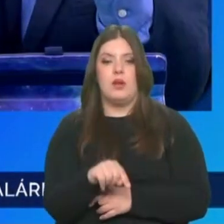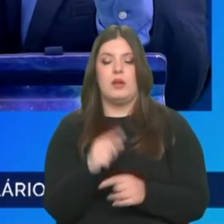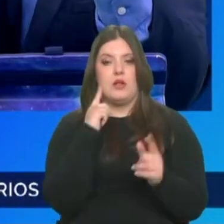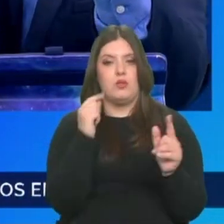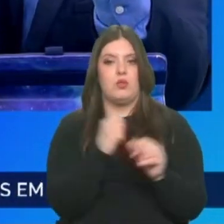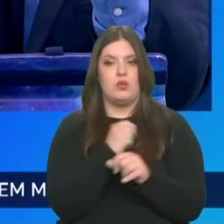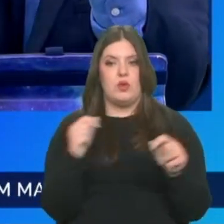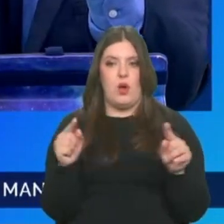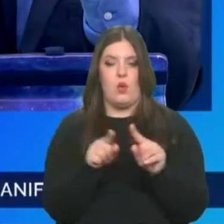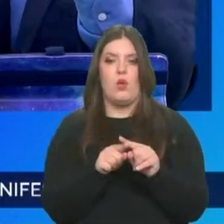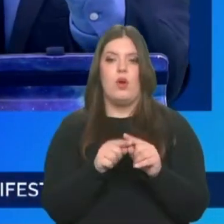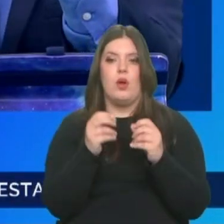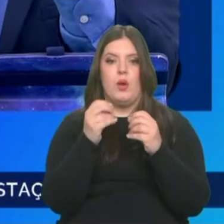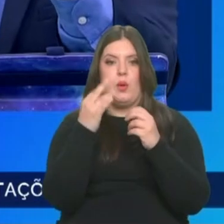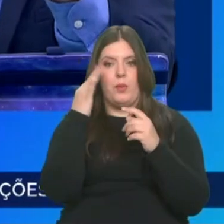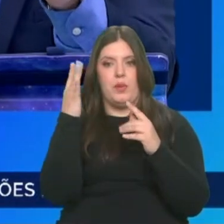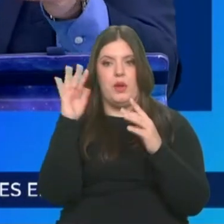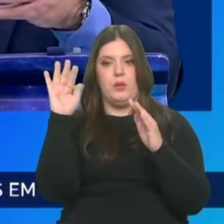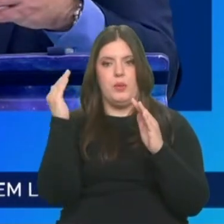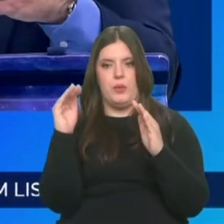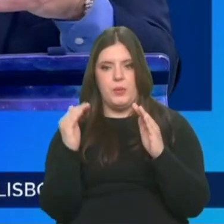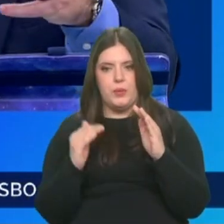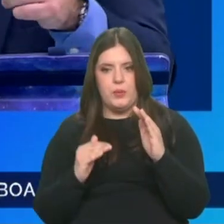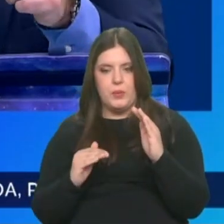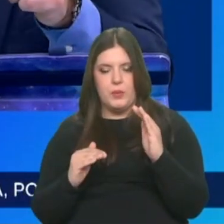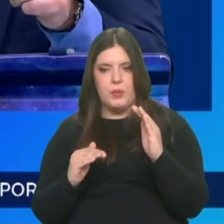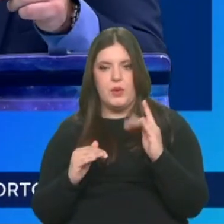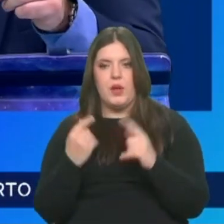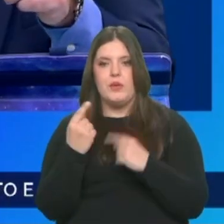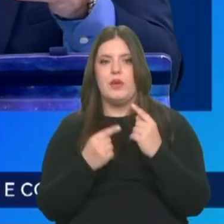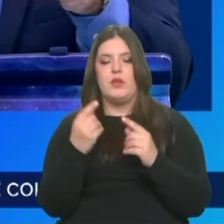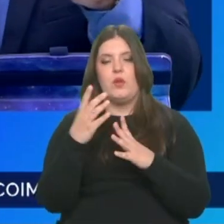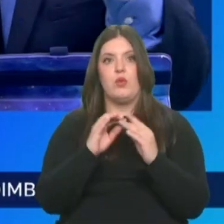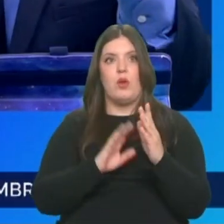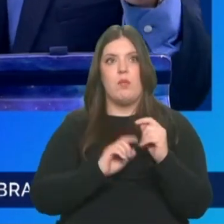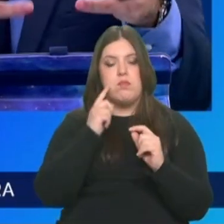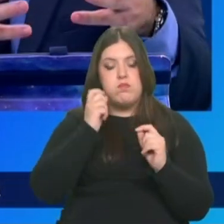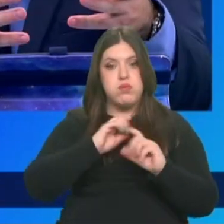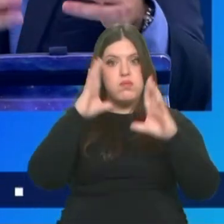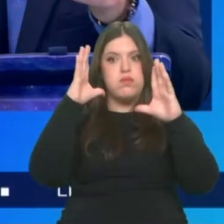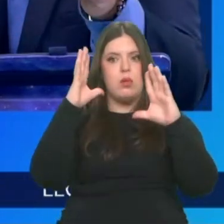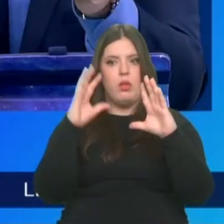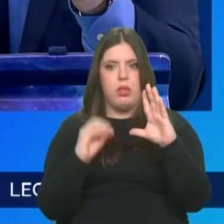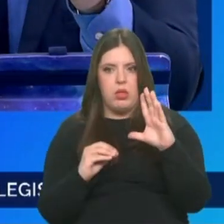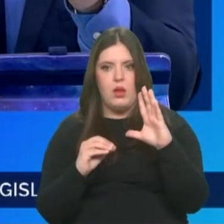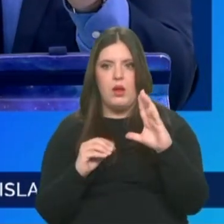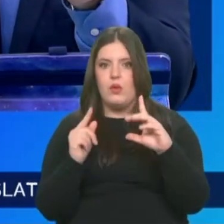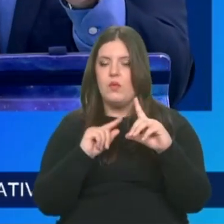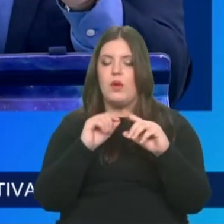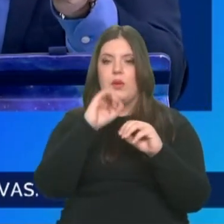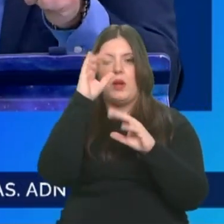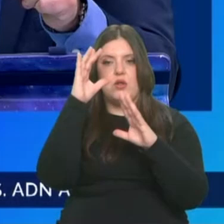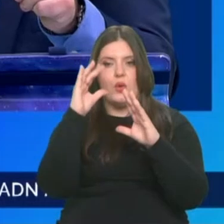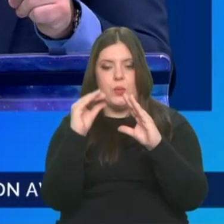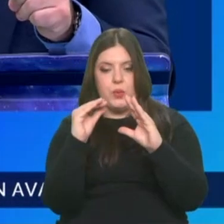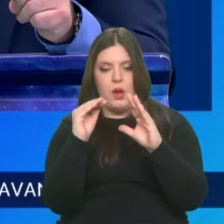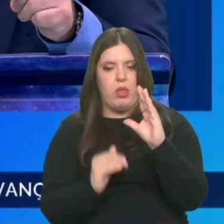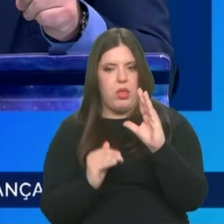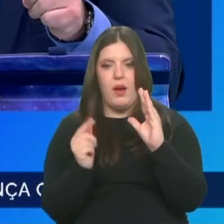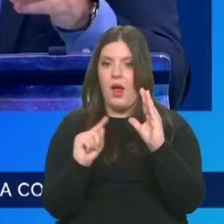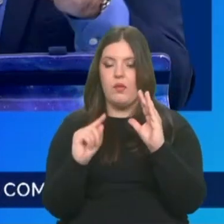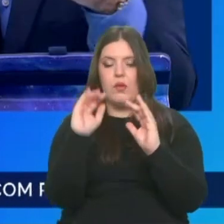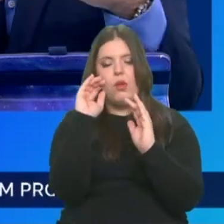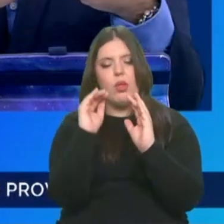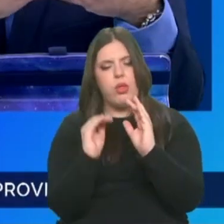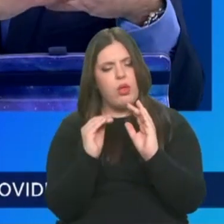qualquer explosão, o brilho baixa muitas vezes drasticamente. Não foi o caso sequer, baixou não tão drasticamente